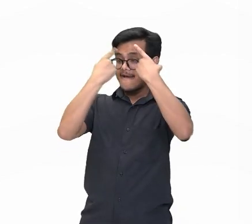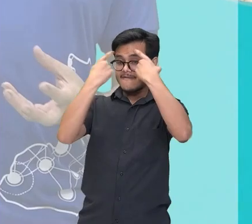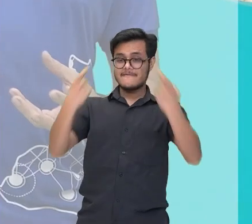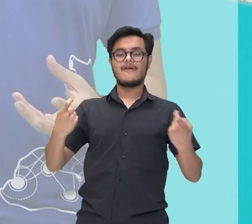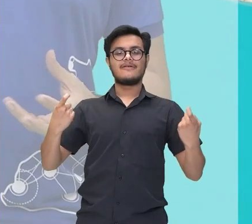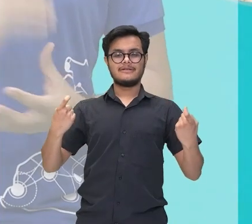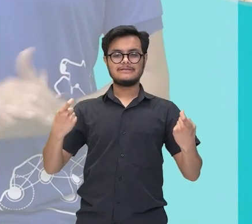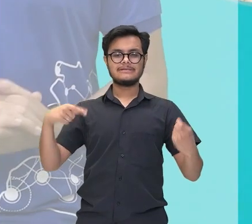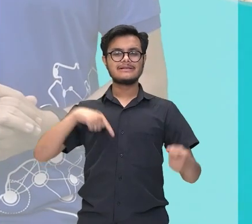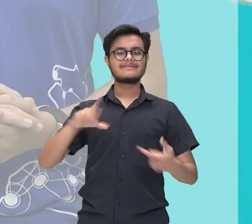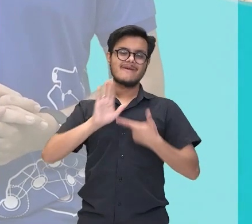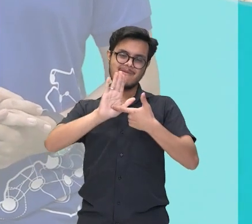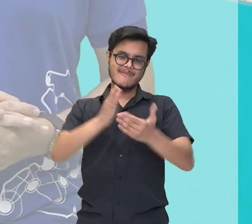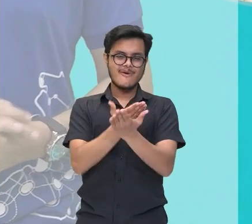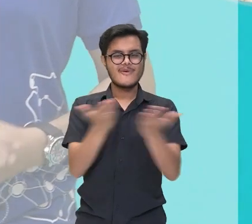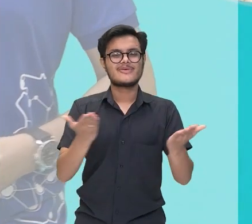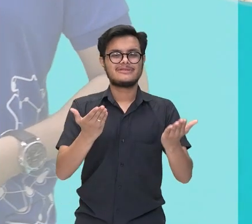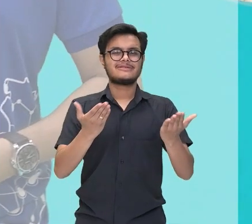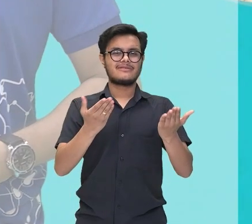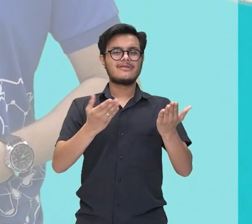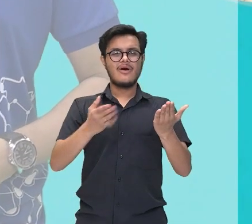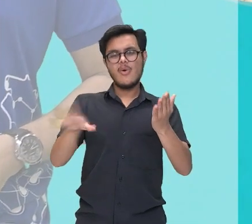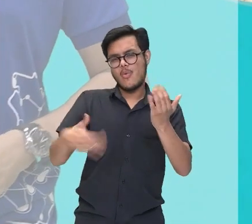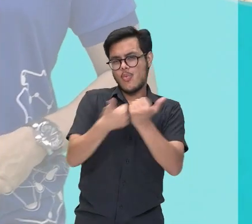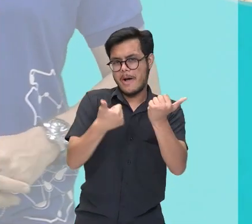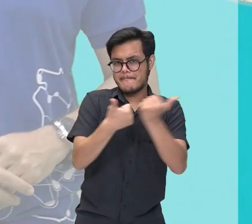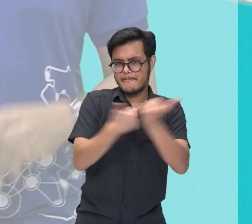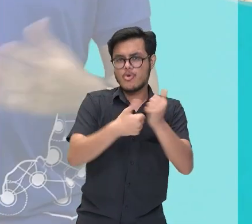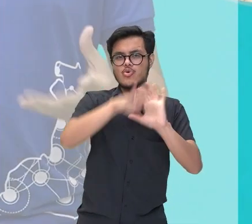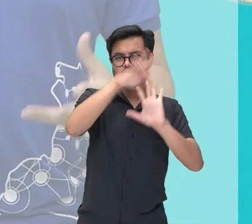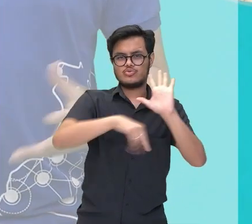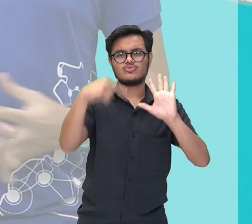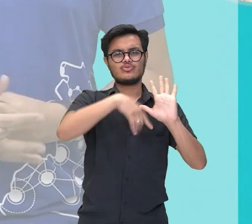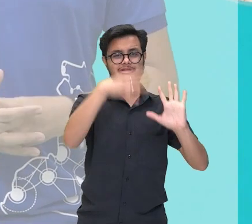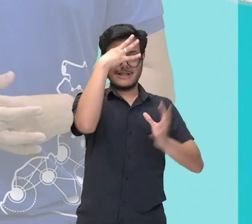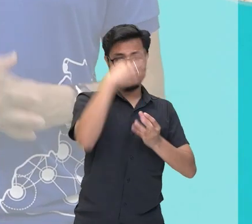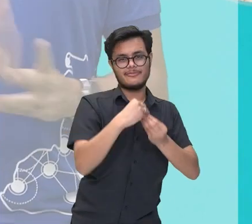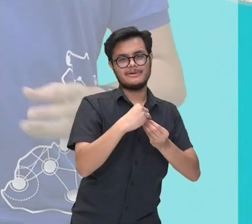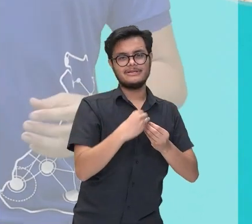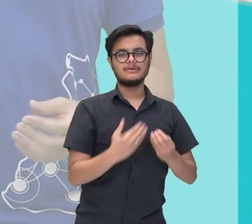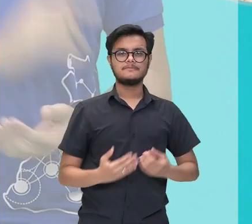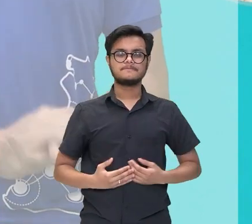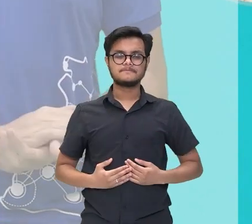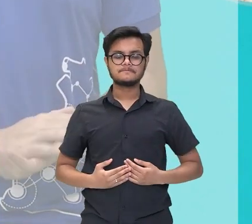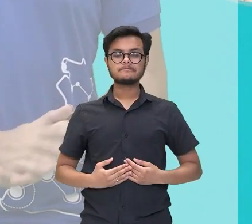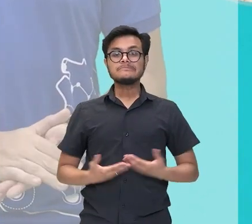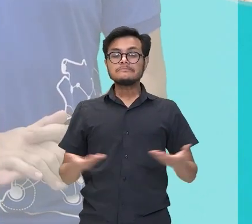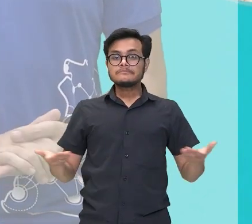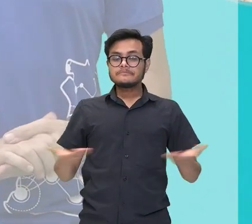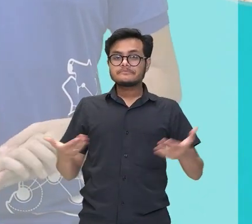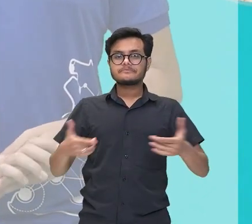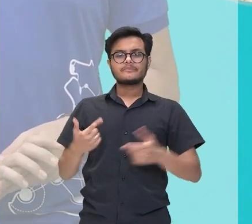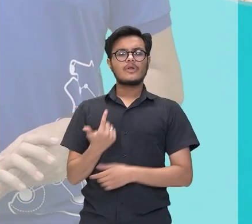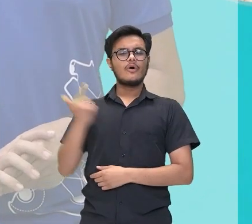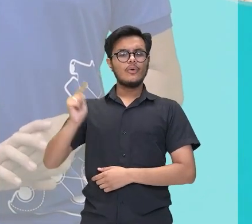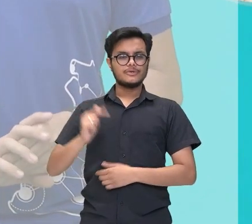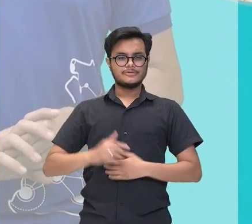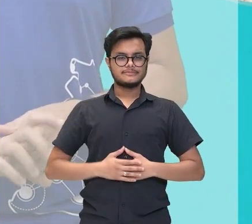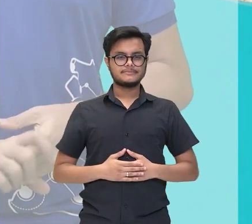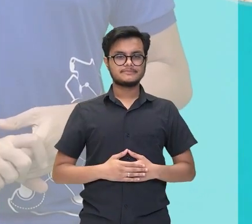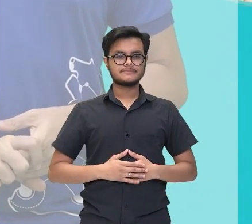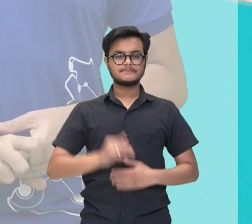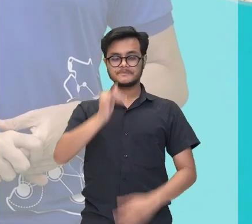trouxe-o para confirmar, então, aí esse argumento, tá bom? Vamos então para o nosso próximo argumento, que